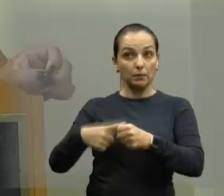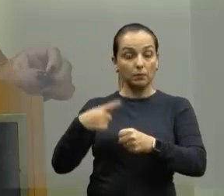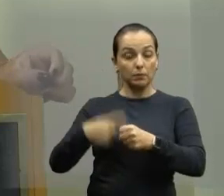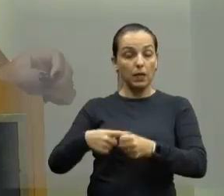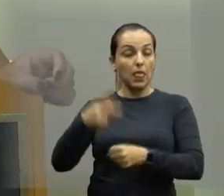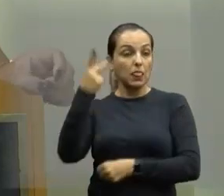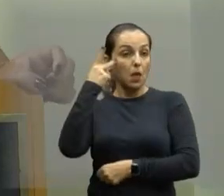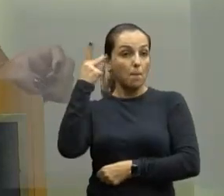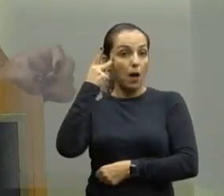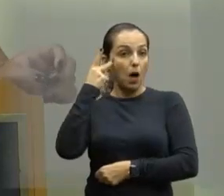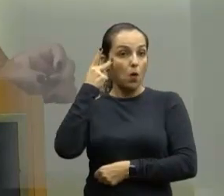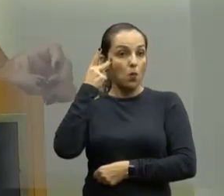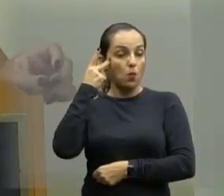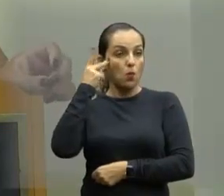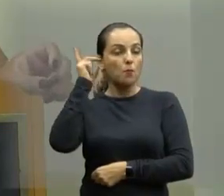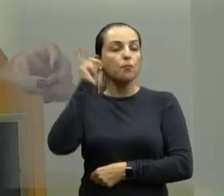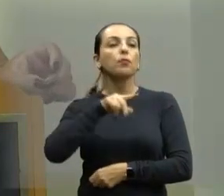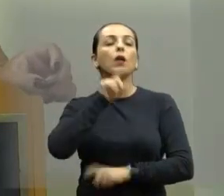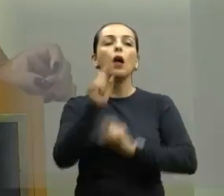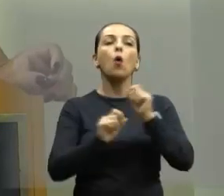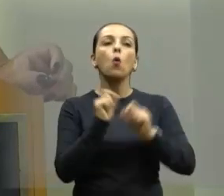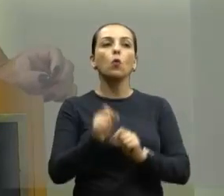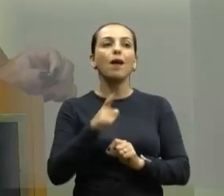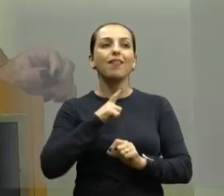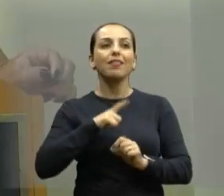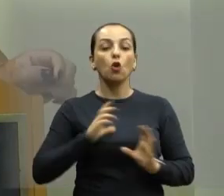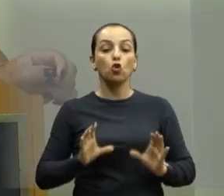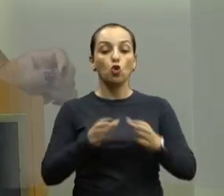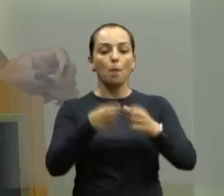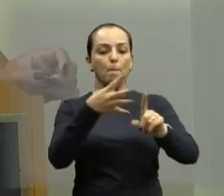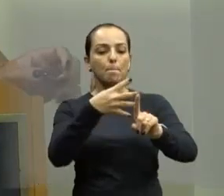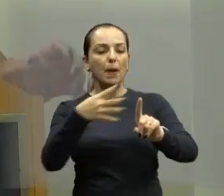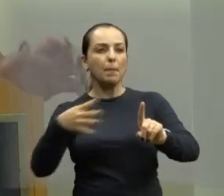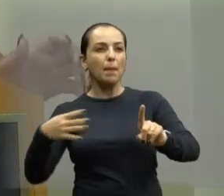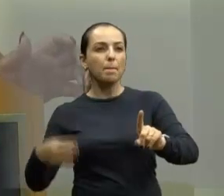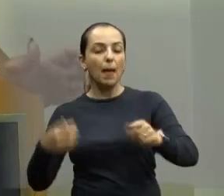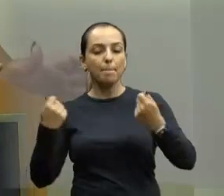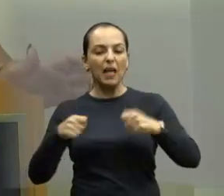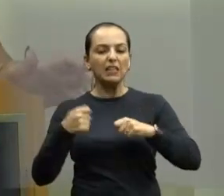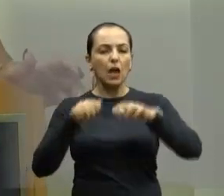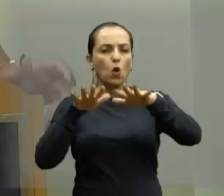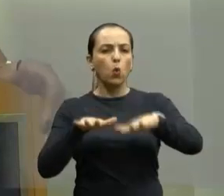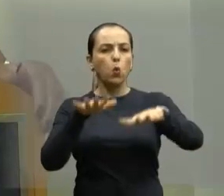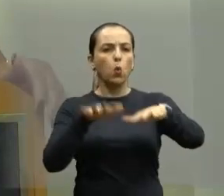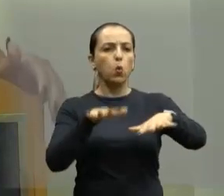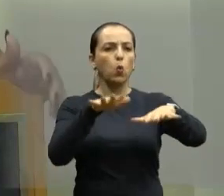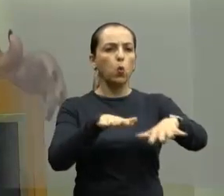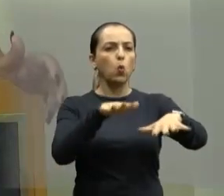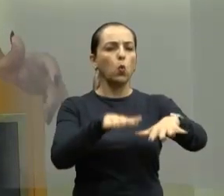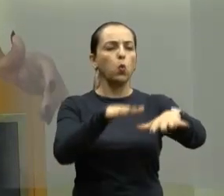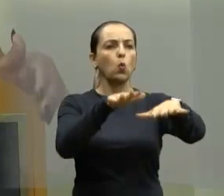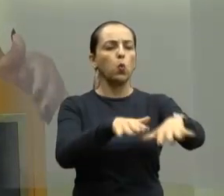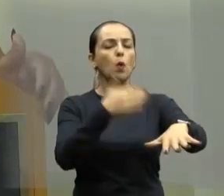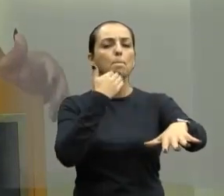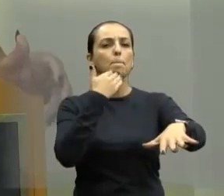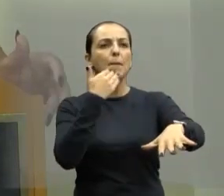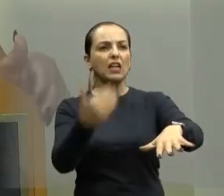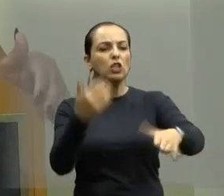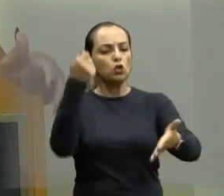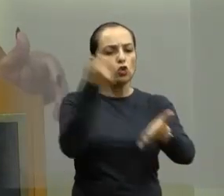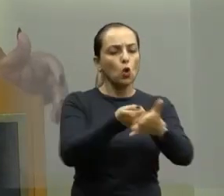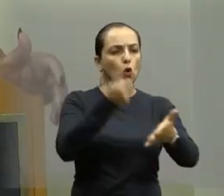né aonde basicamente as lgbts tiveram que sair as ruas né solicitando